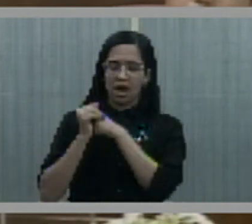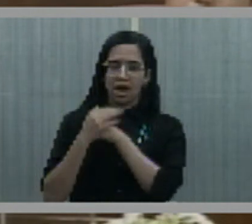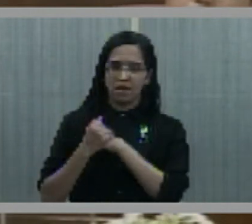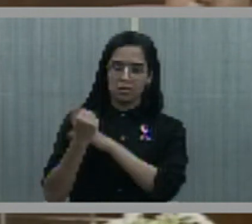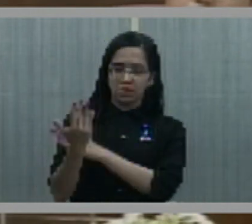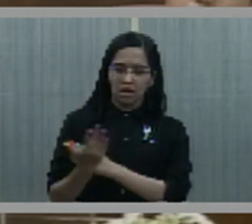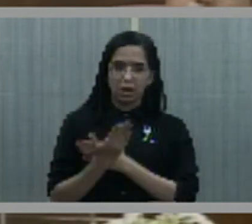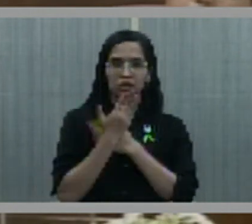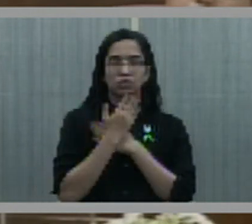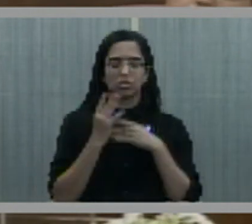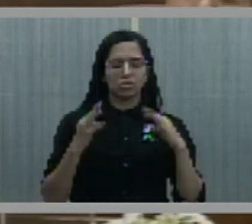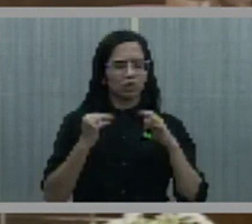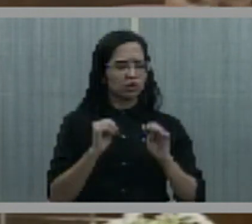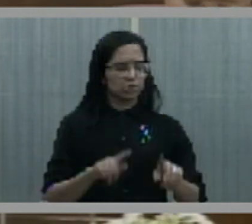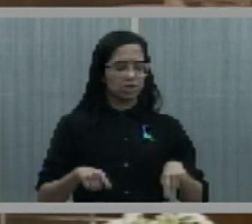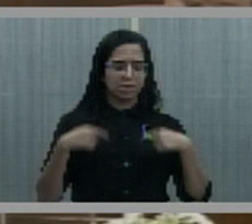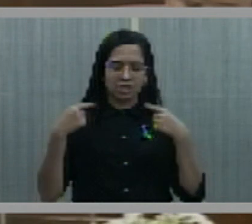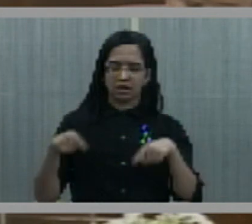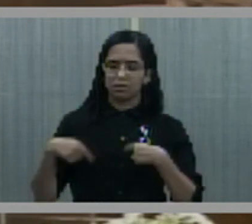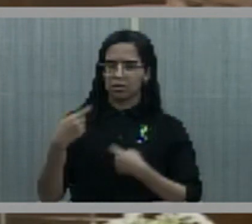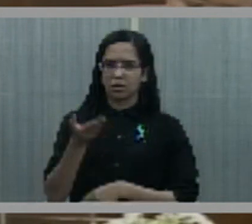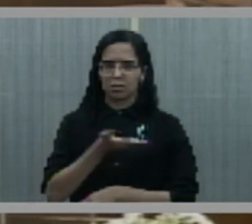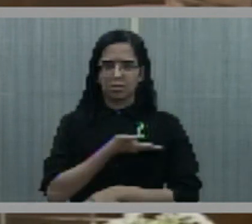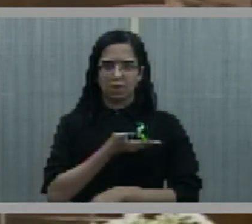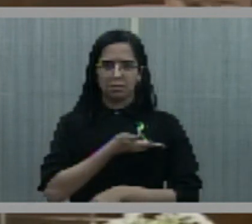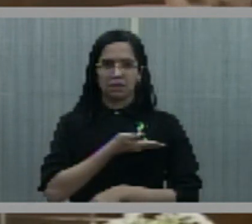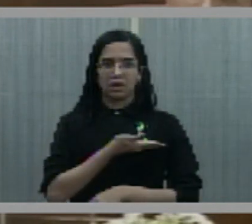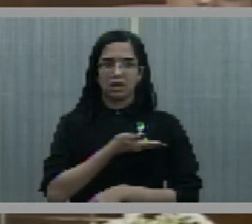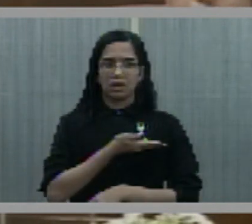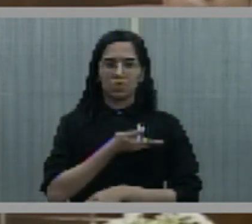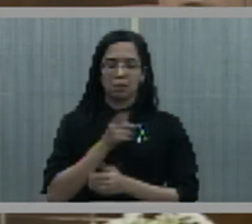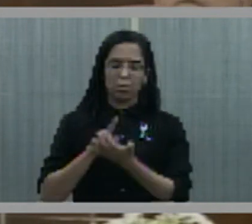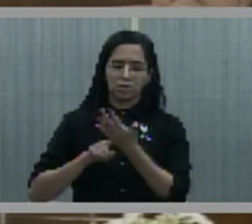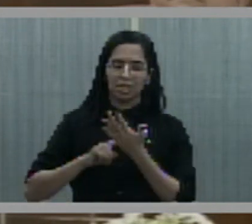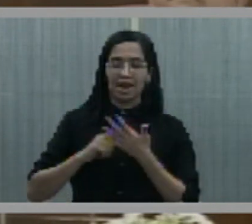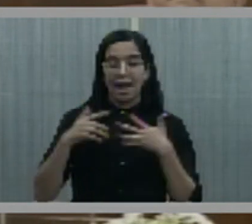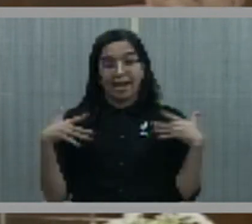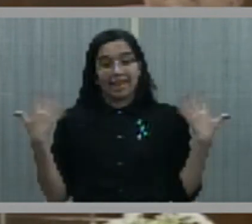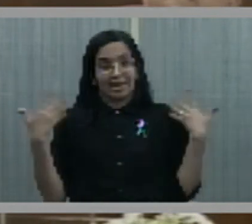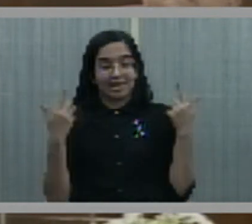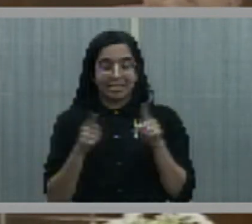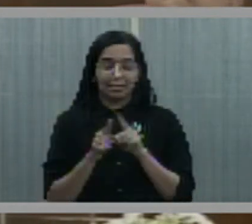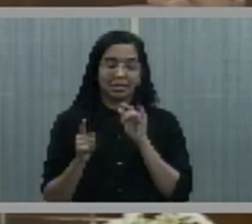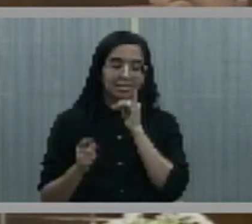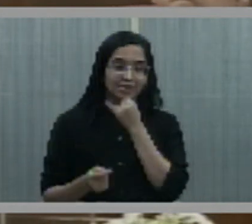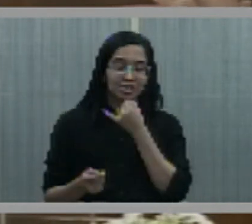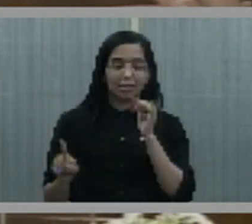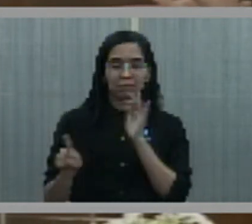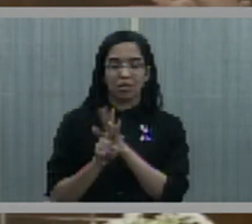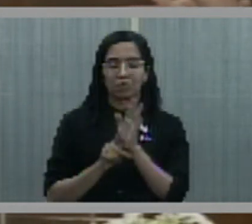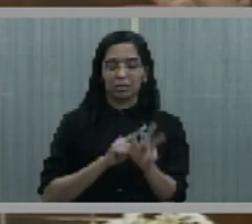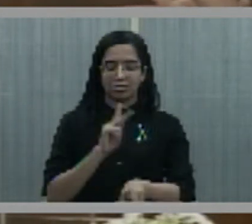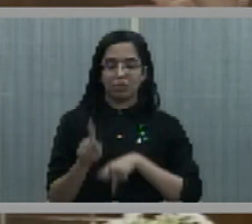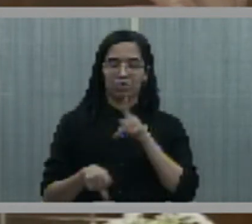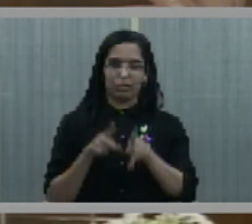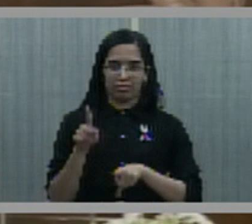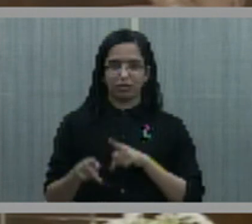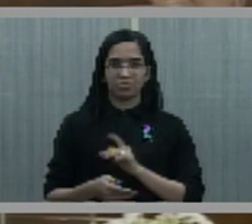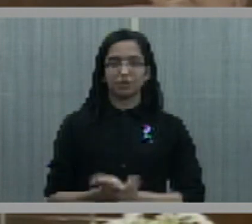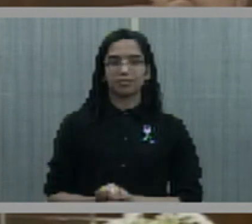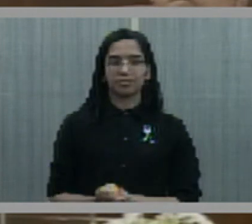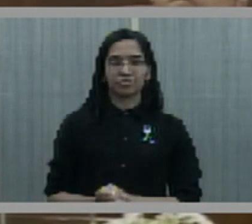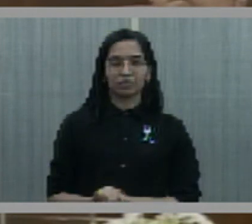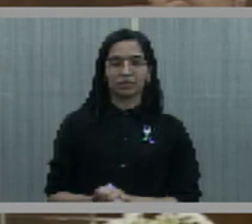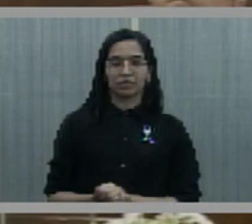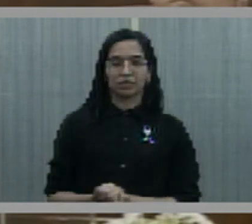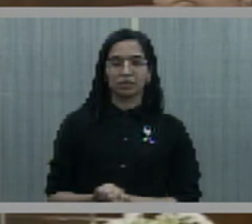pastorais comuns, na fraternidade e na partilha das alegrias e angústias da vida do nosso povo, da nossa gente. O sul